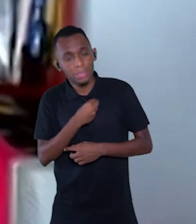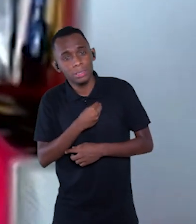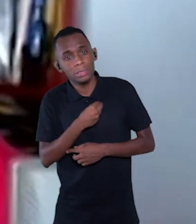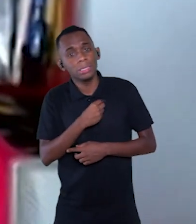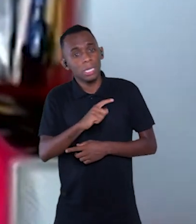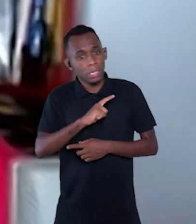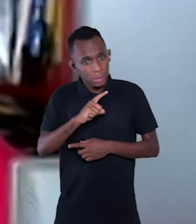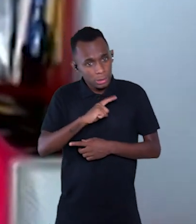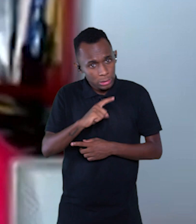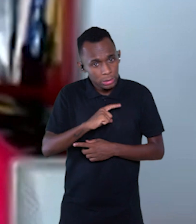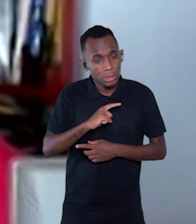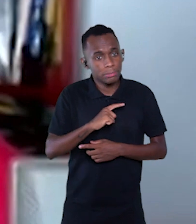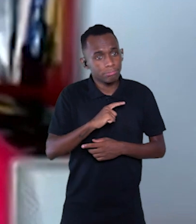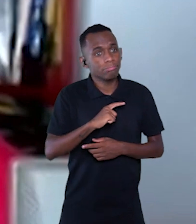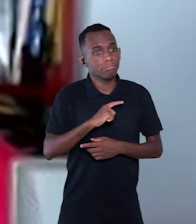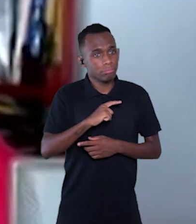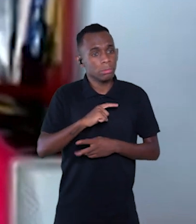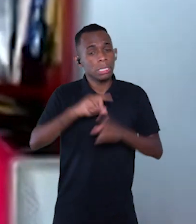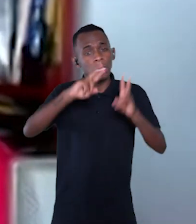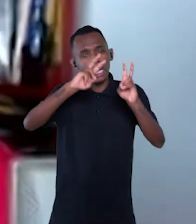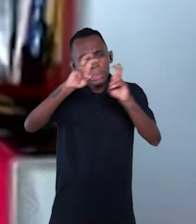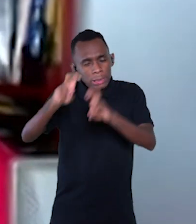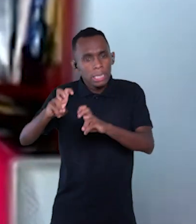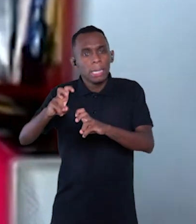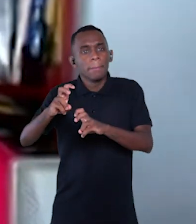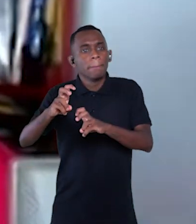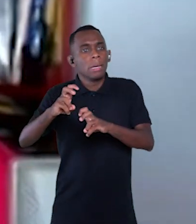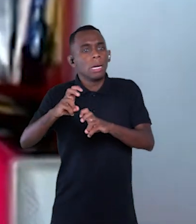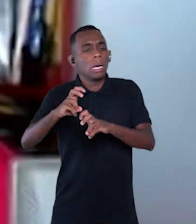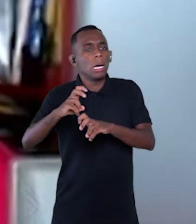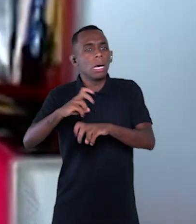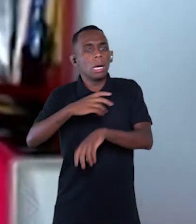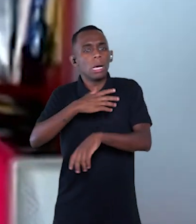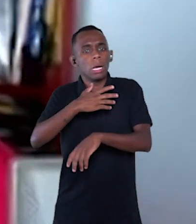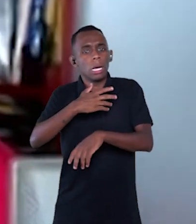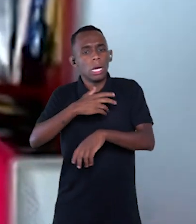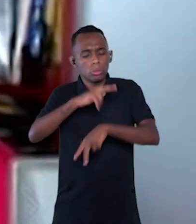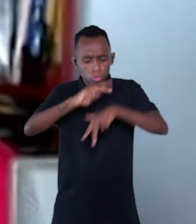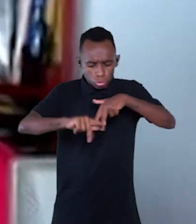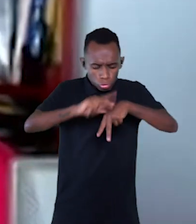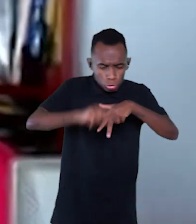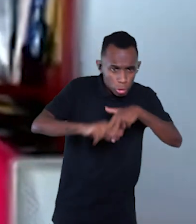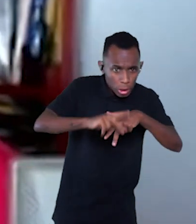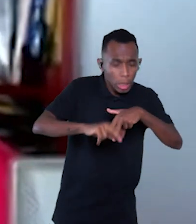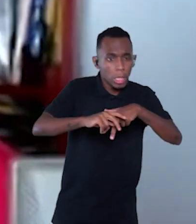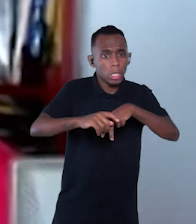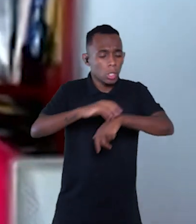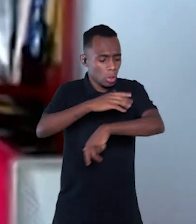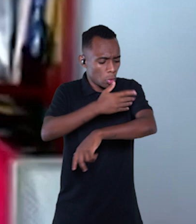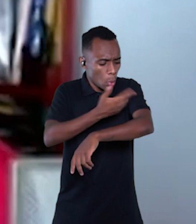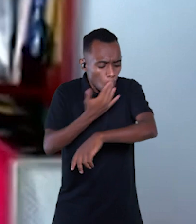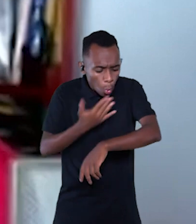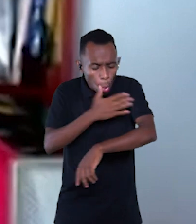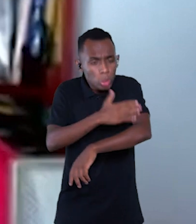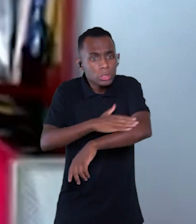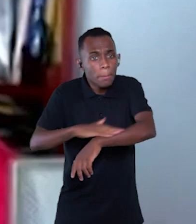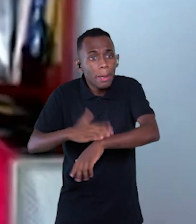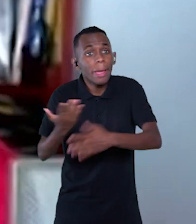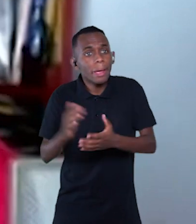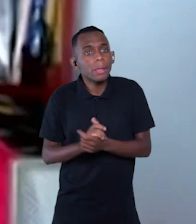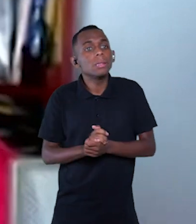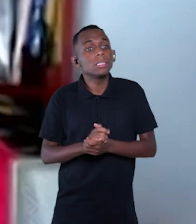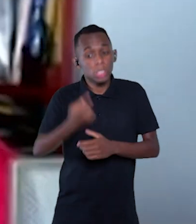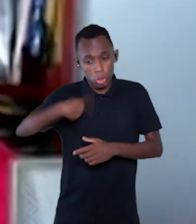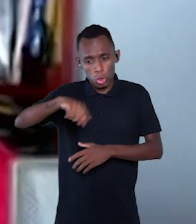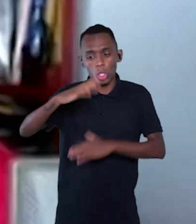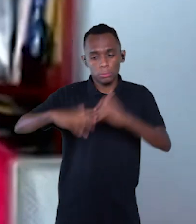vivenciam as suas experiências a partir das questões raciais, a partir das questões de gênero. Isso é muito importante, isso